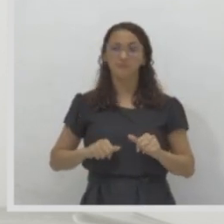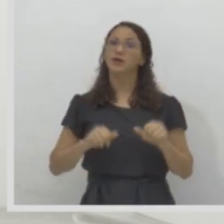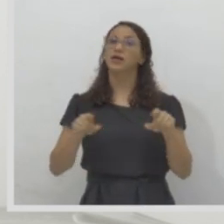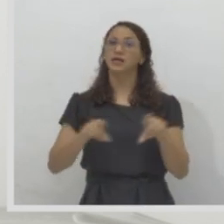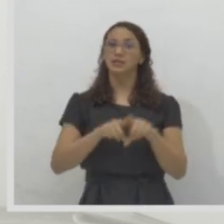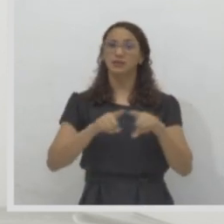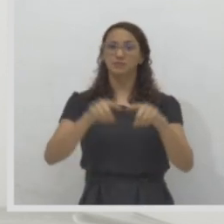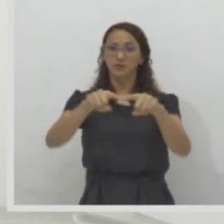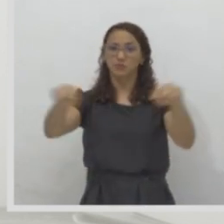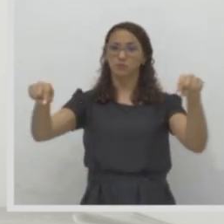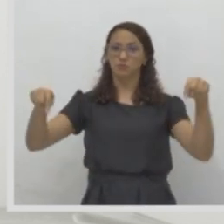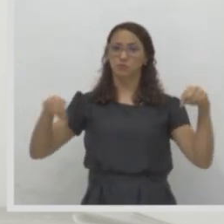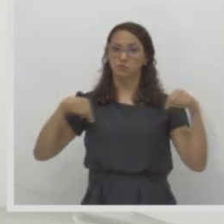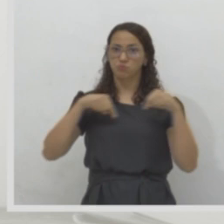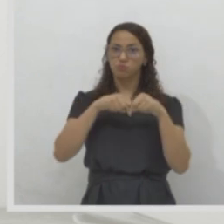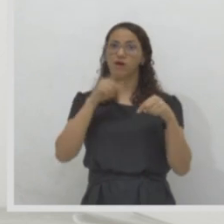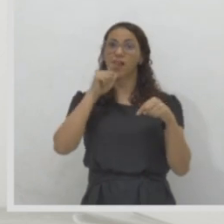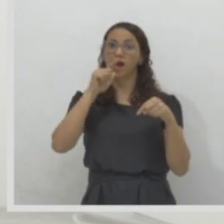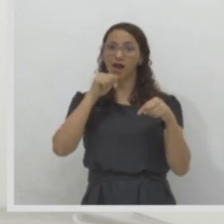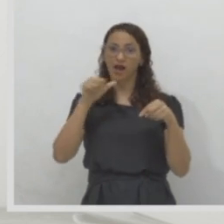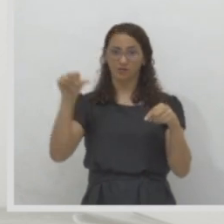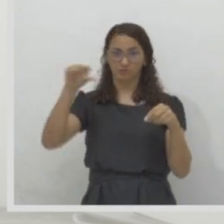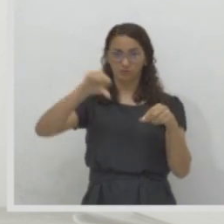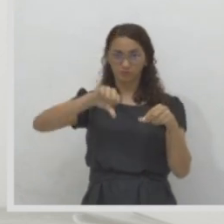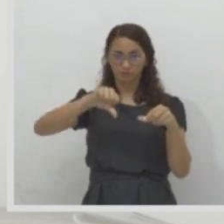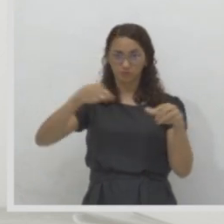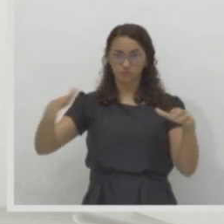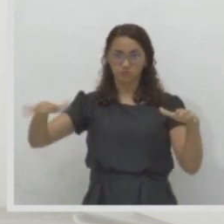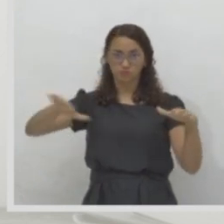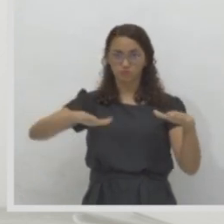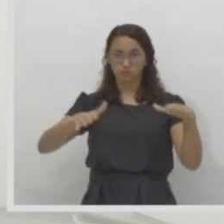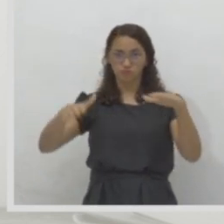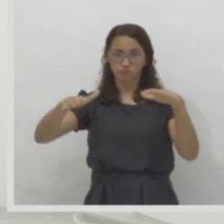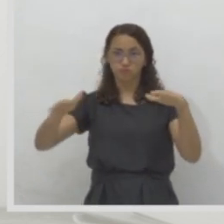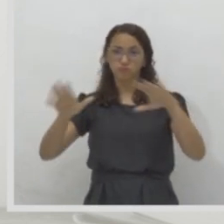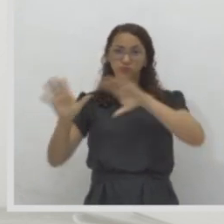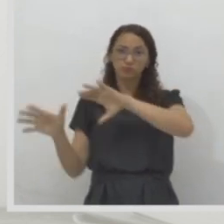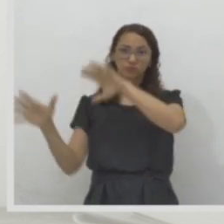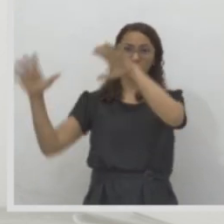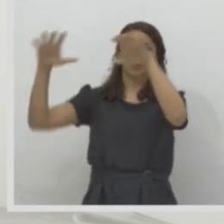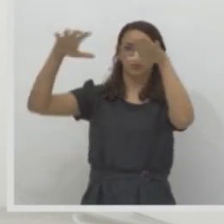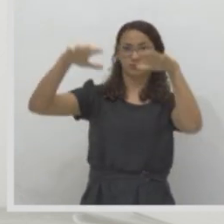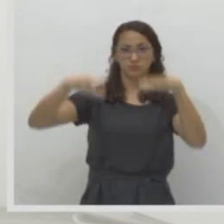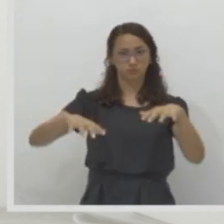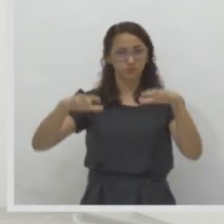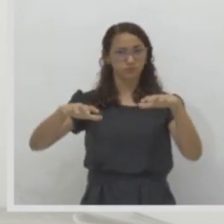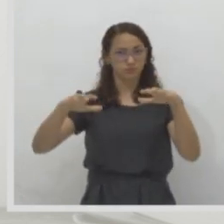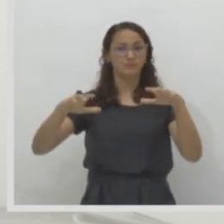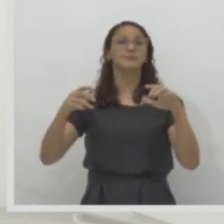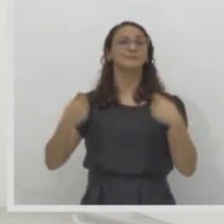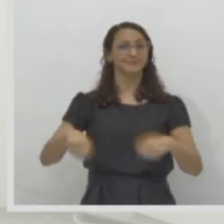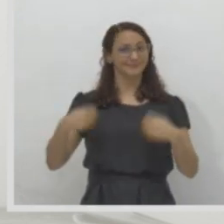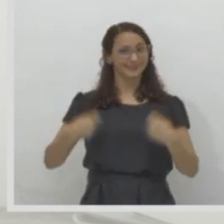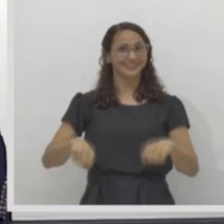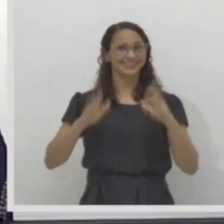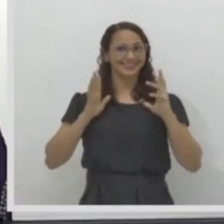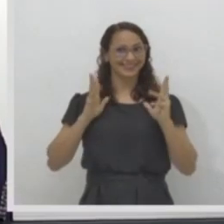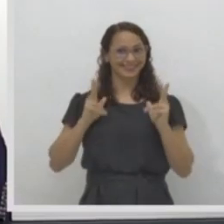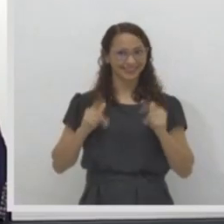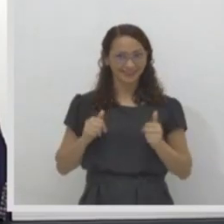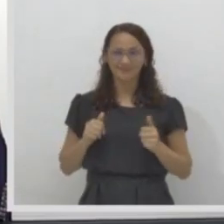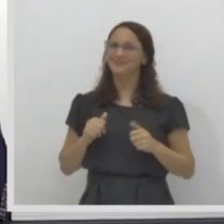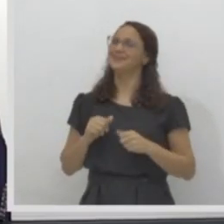sempre tampada. E, periodicamente, a caixa d'água também precisa ser limpa. Tá legal, Daniel? Um beijo, filho,